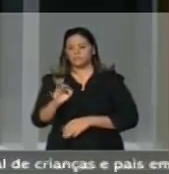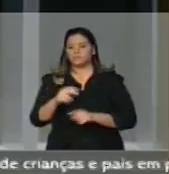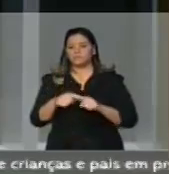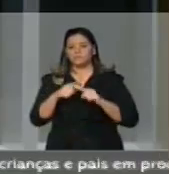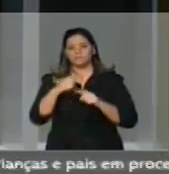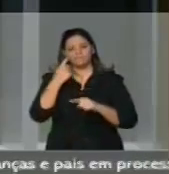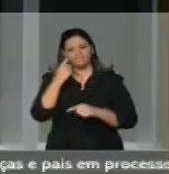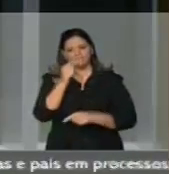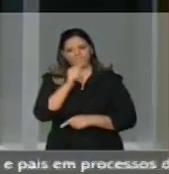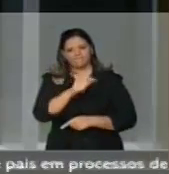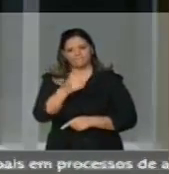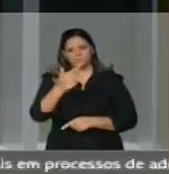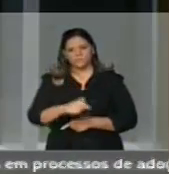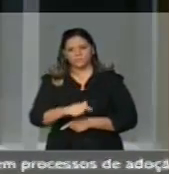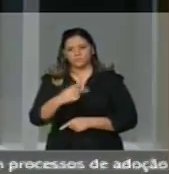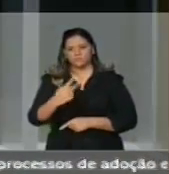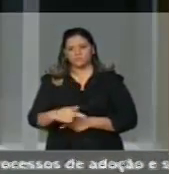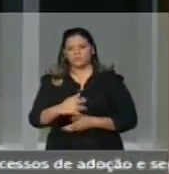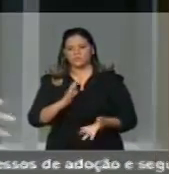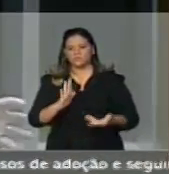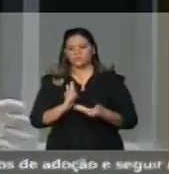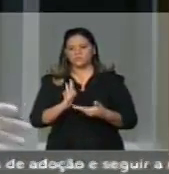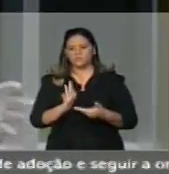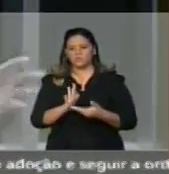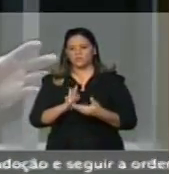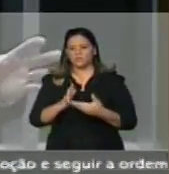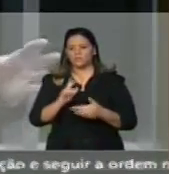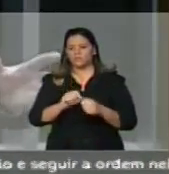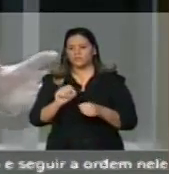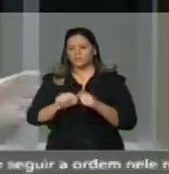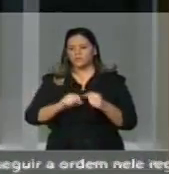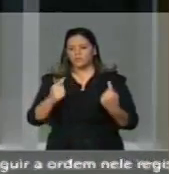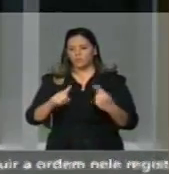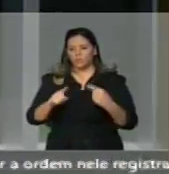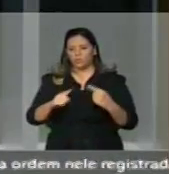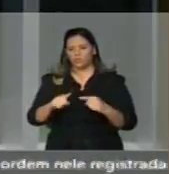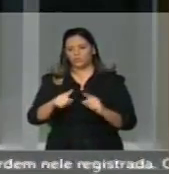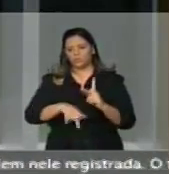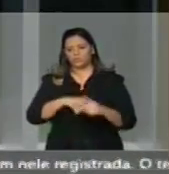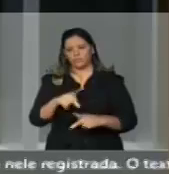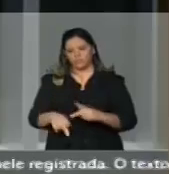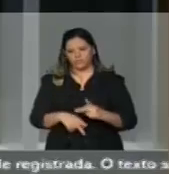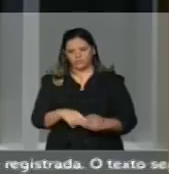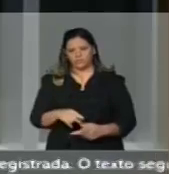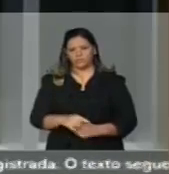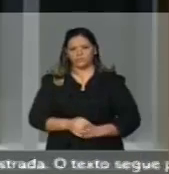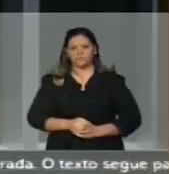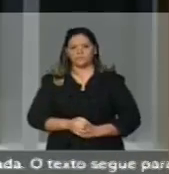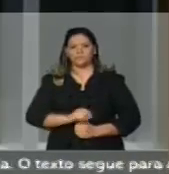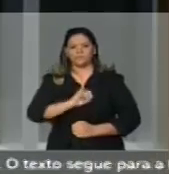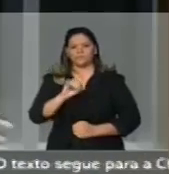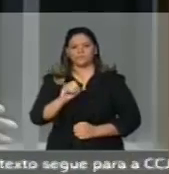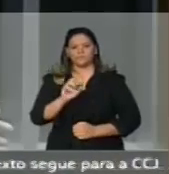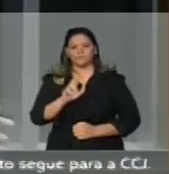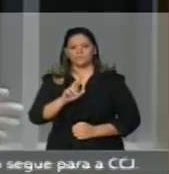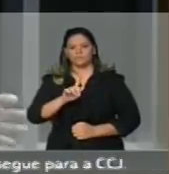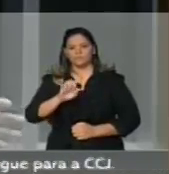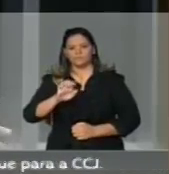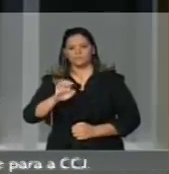uma vez essa casa penalizar o consumidor e as contradições do hoje senador Jorge Viana, que aumentou o